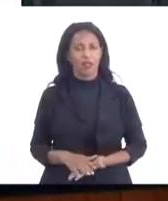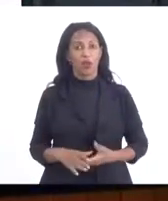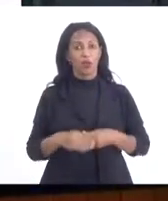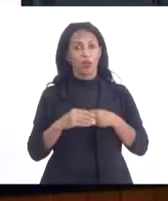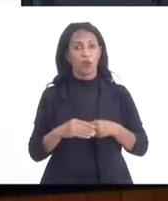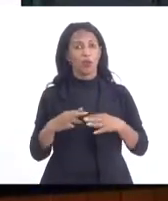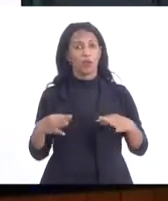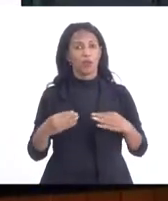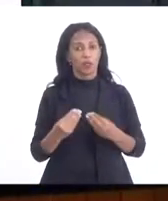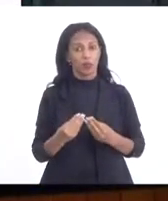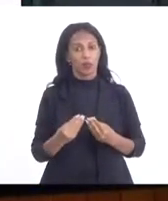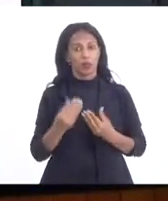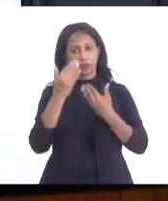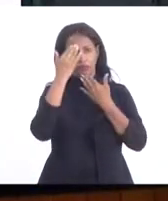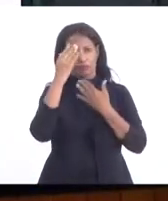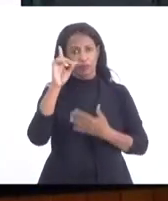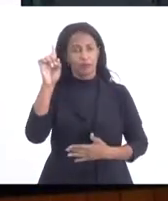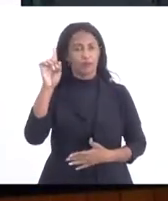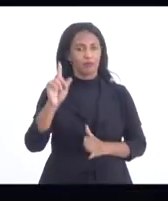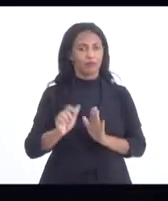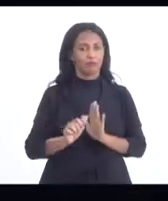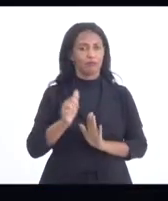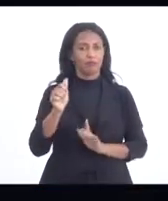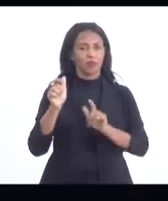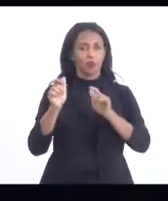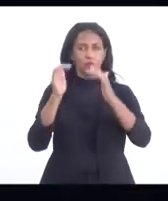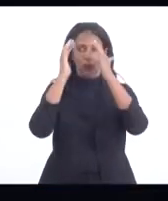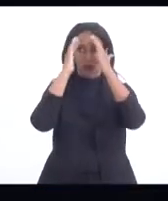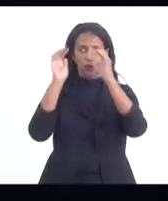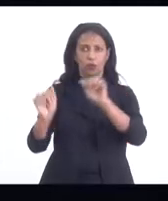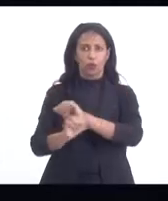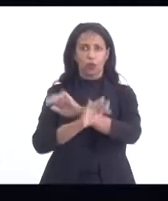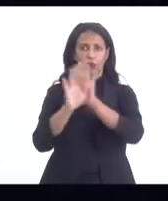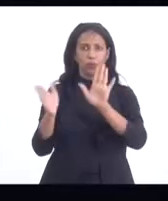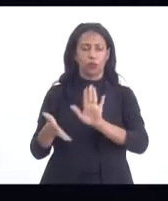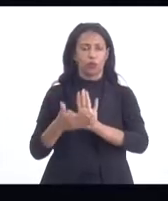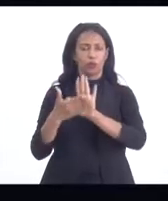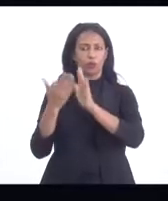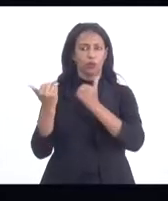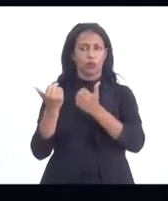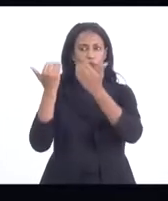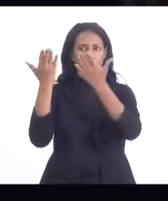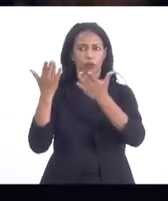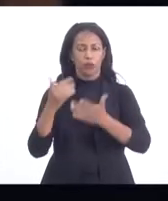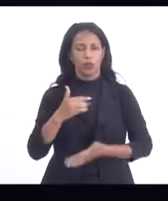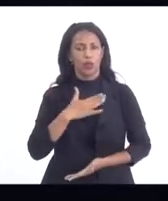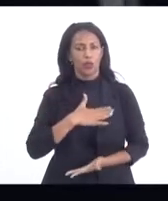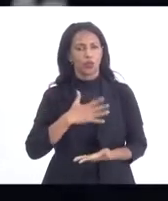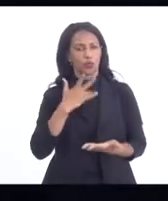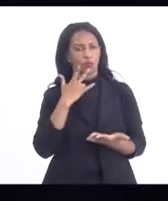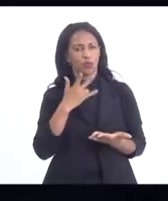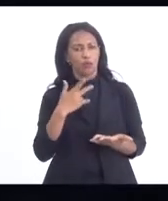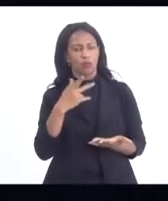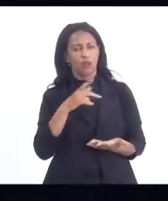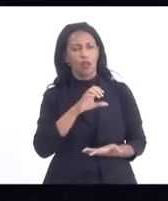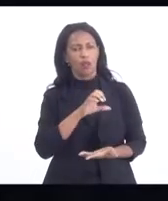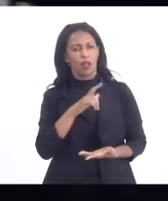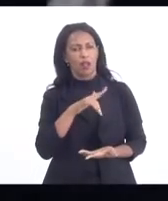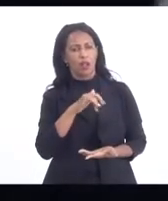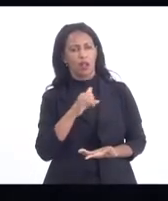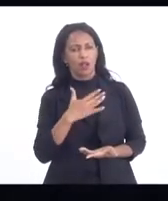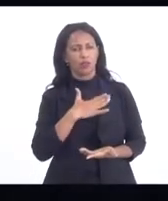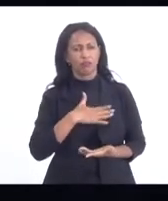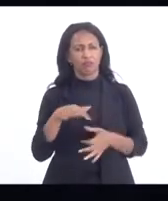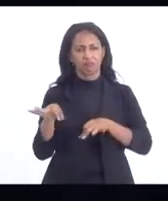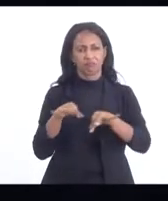Cumprimentando a todos, agradecer a Deus em primeiro lugar, a ele toda a honra, toda a glória, todo o louvor. Eu gostei muito das falas do Cláudio, gostei muito